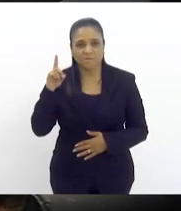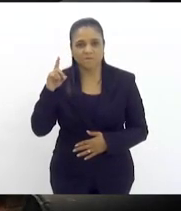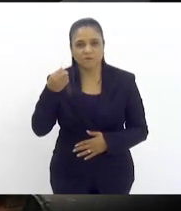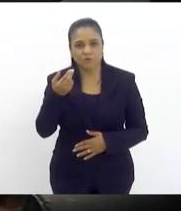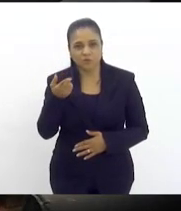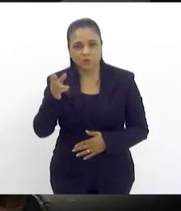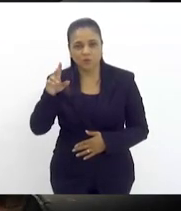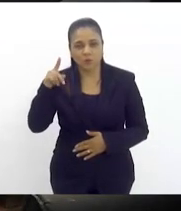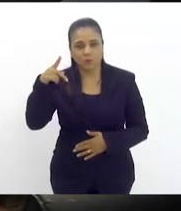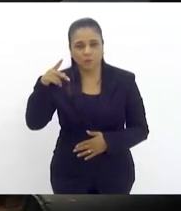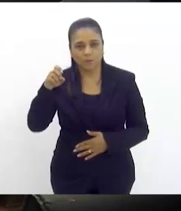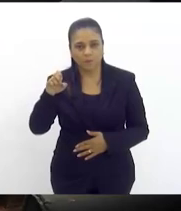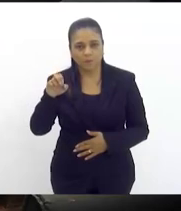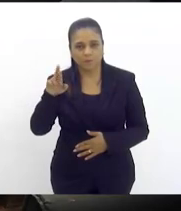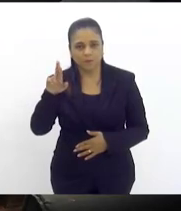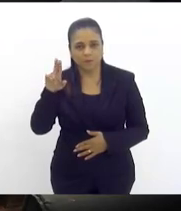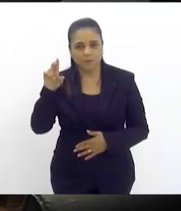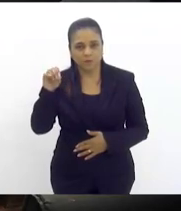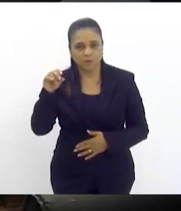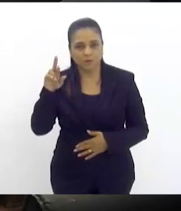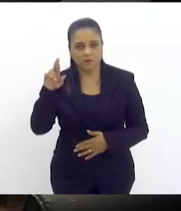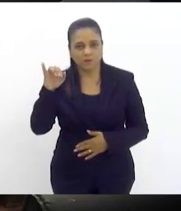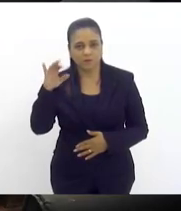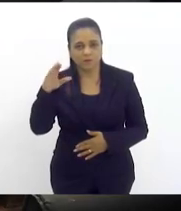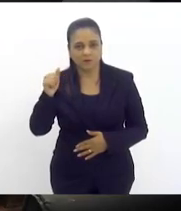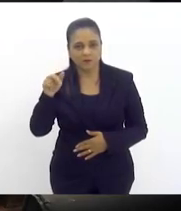Dr. Pedro Ricardo.